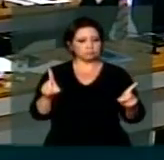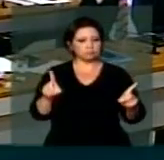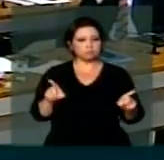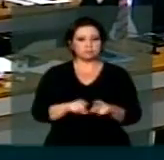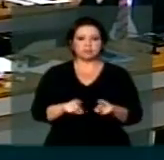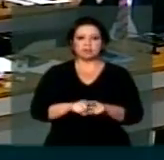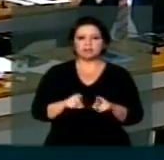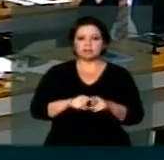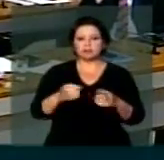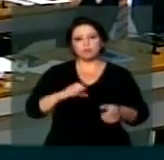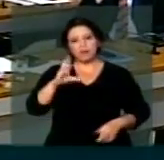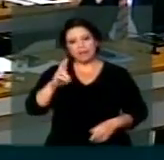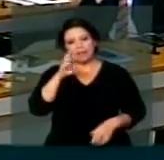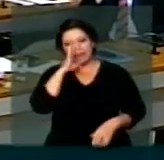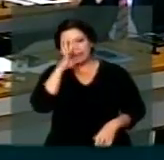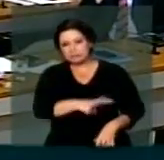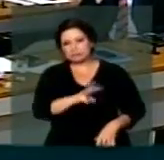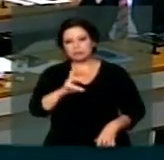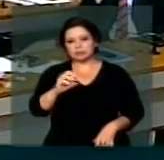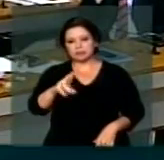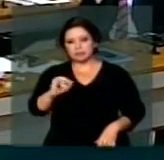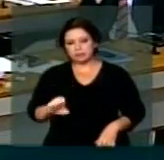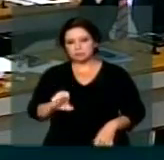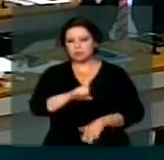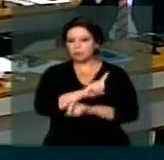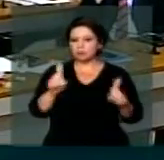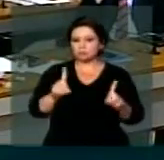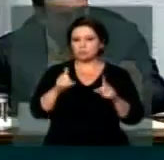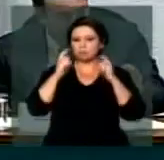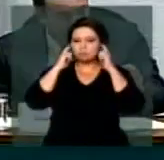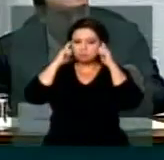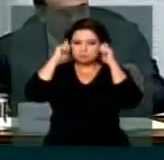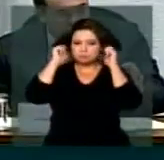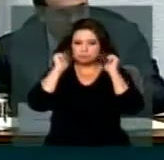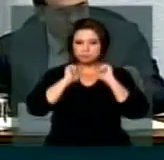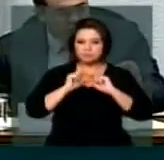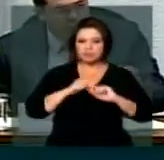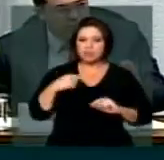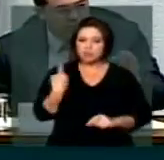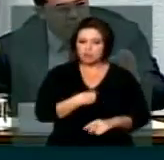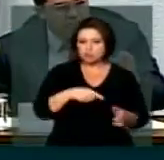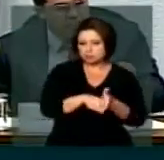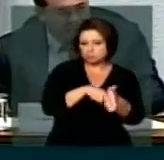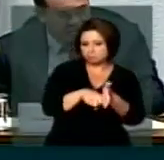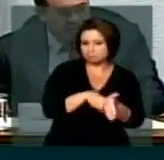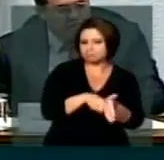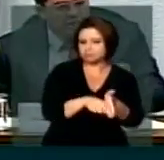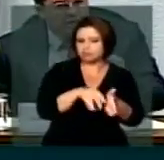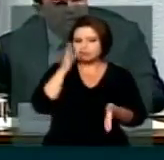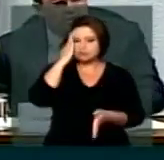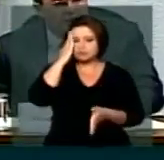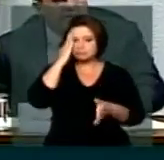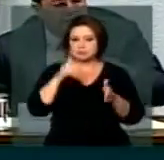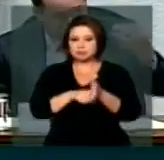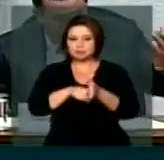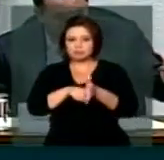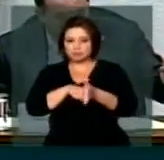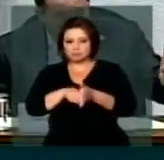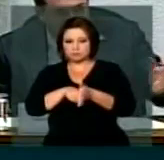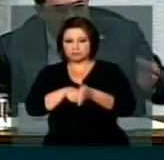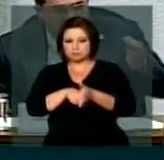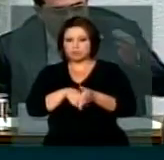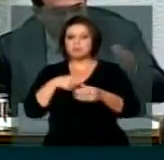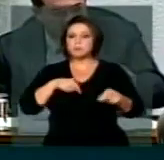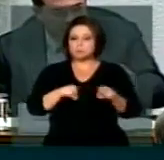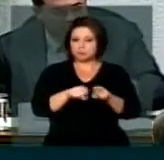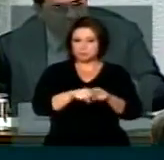eu sou acusado, mas de crime nenhum. Ou é acusado de crimes, ou não o é. Nós estamos investigando. Nós estamos investigando. Existem outros órgãos investigando. E